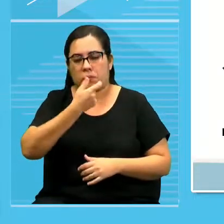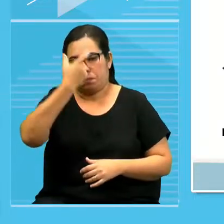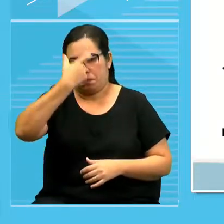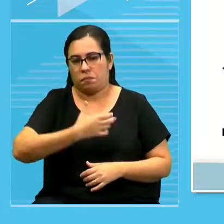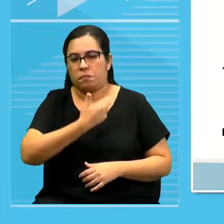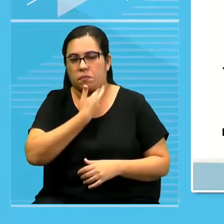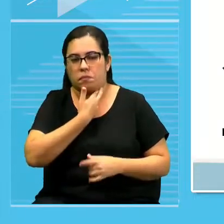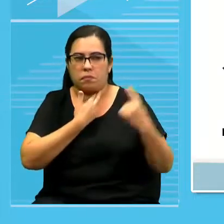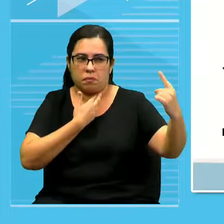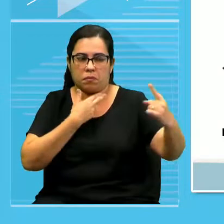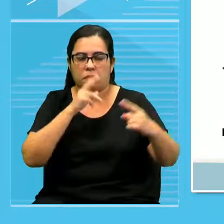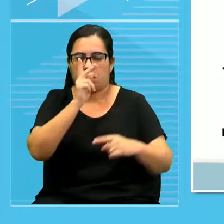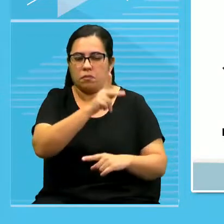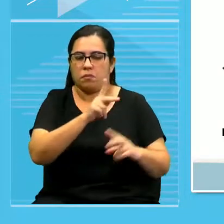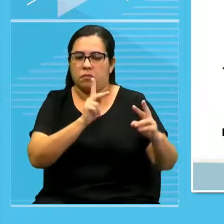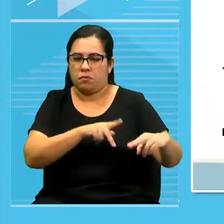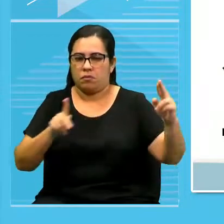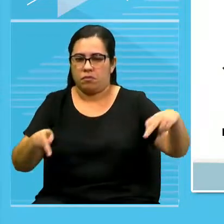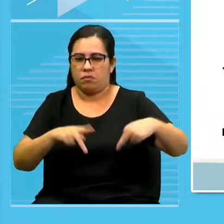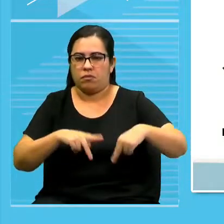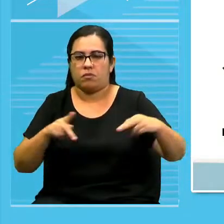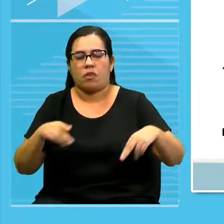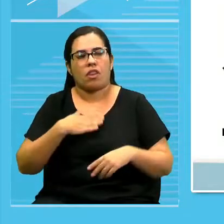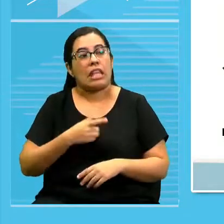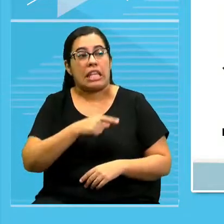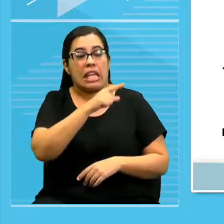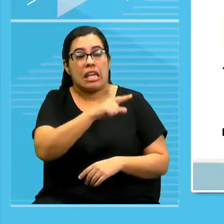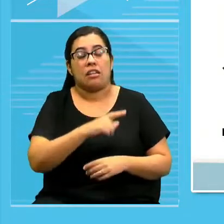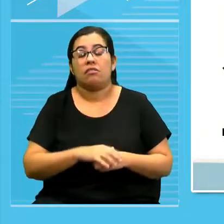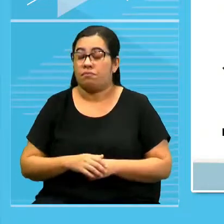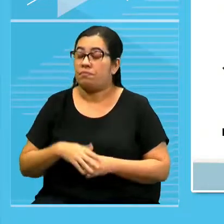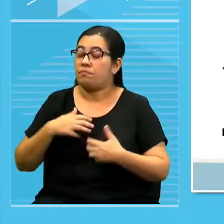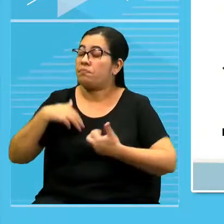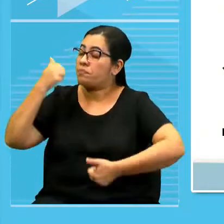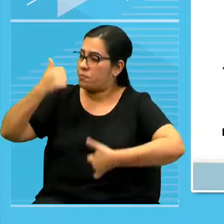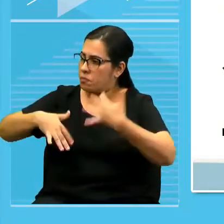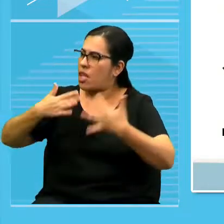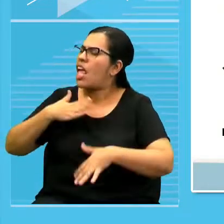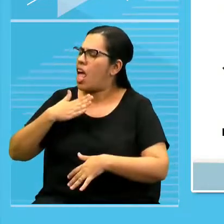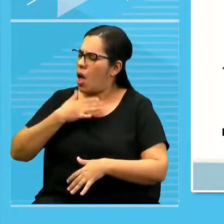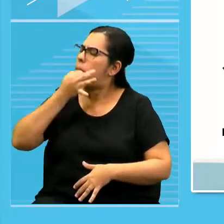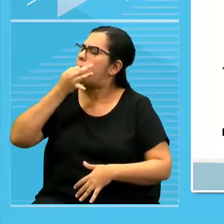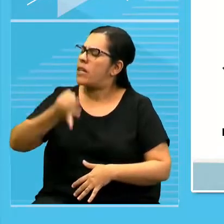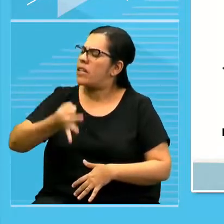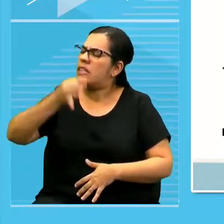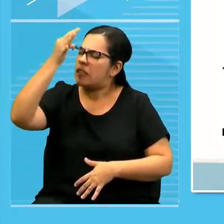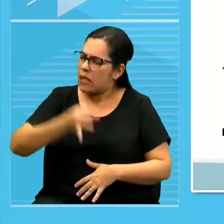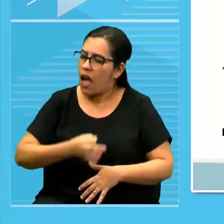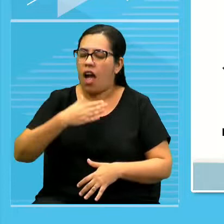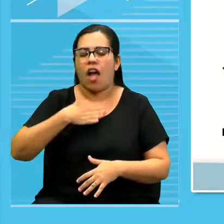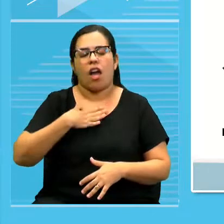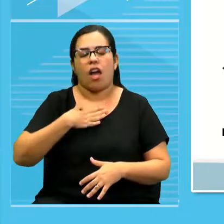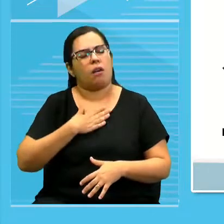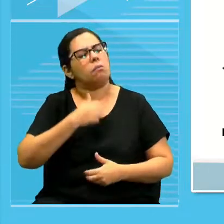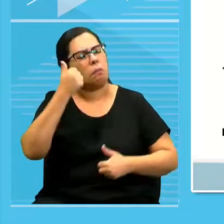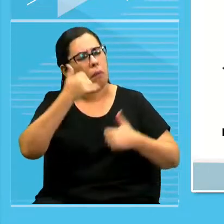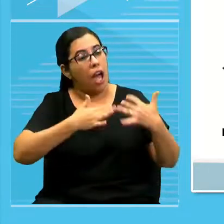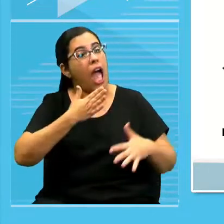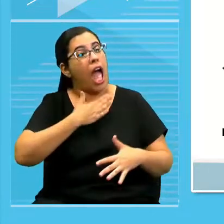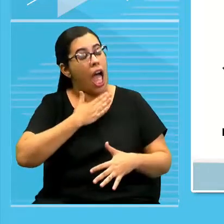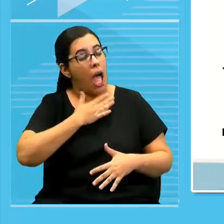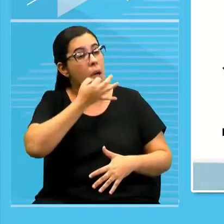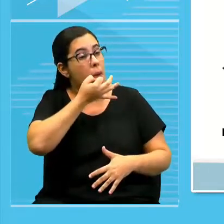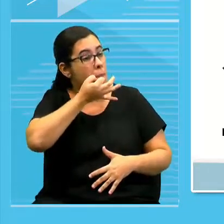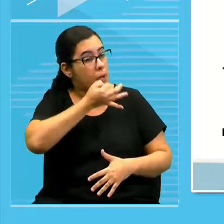eu vou querer fazer com que a Rosinha entenda que a minha opinião é a correta e ela vai fazer com que eu entenda